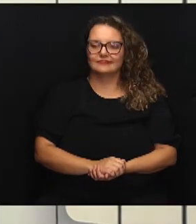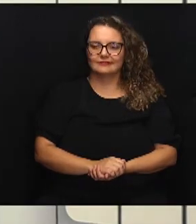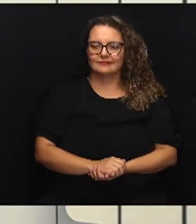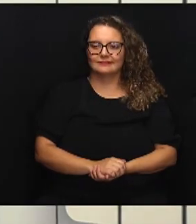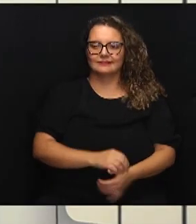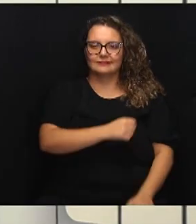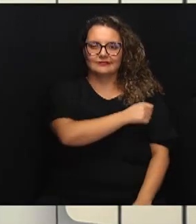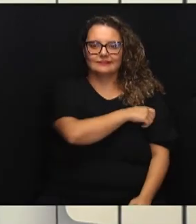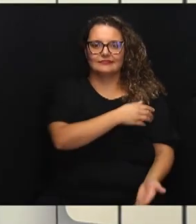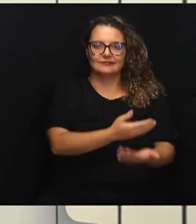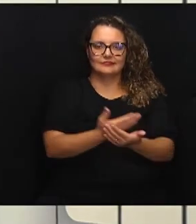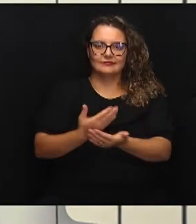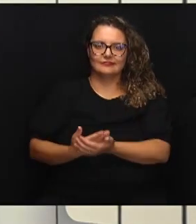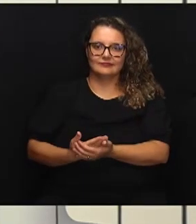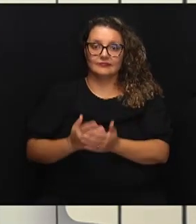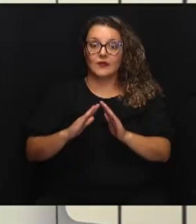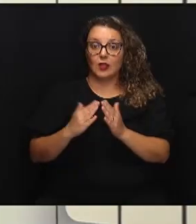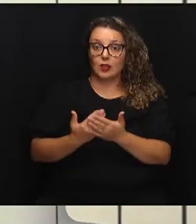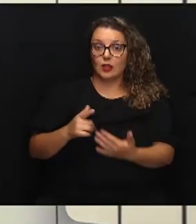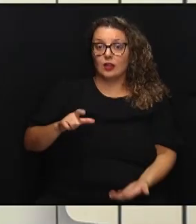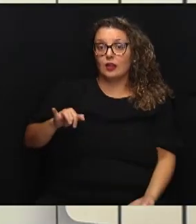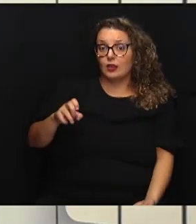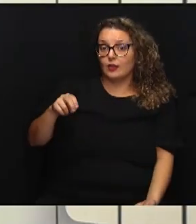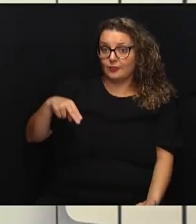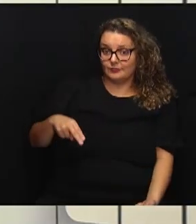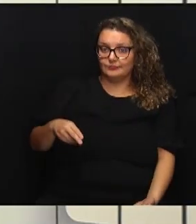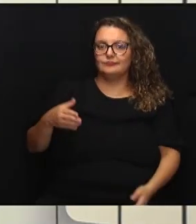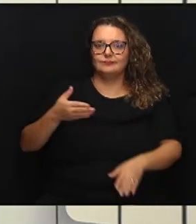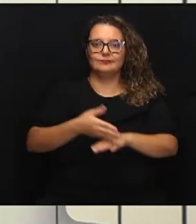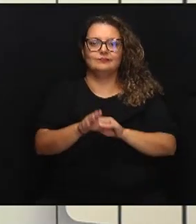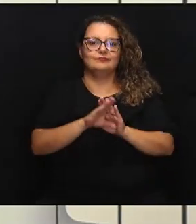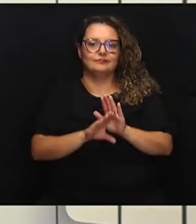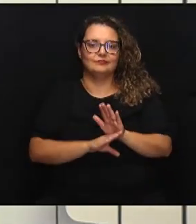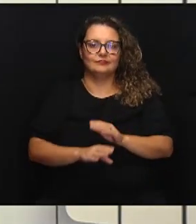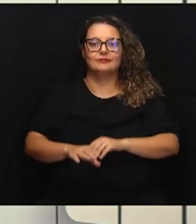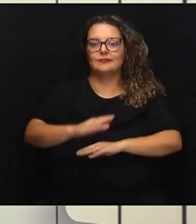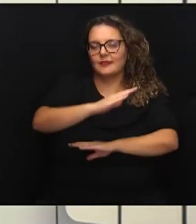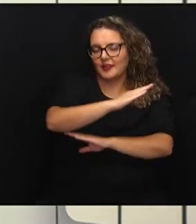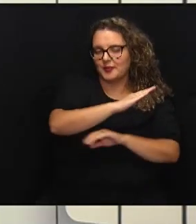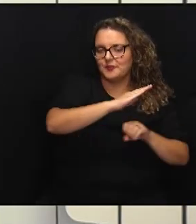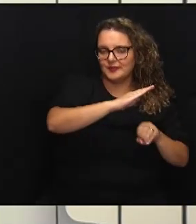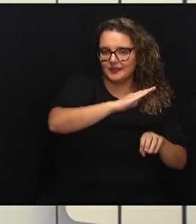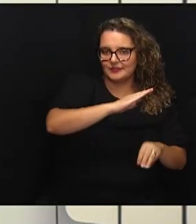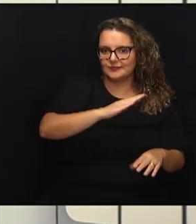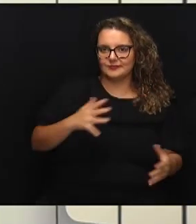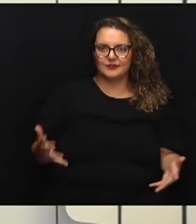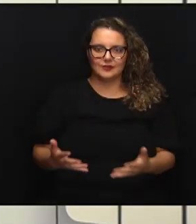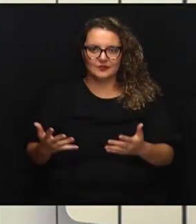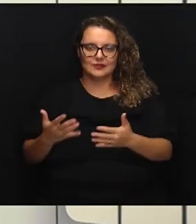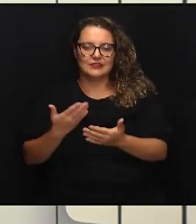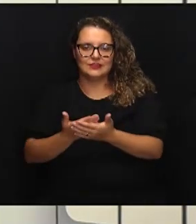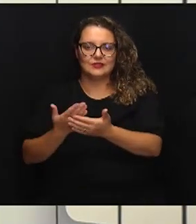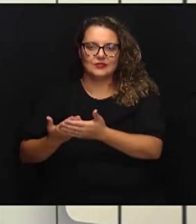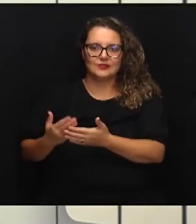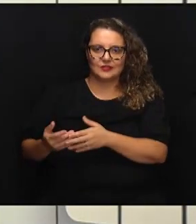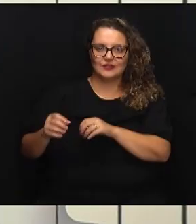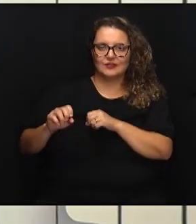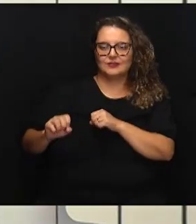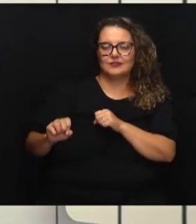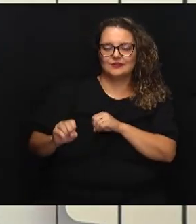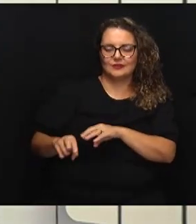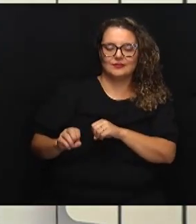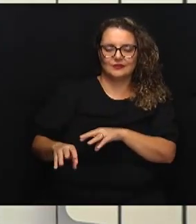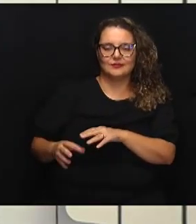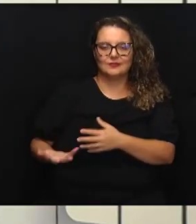Estudantes do Colégio Lyon participaram do programa Câmara Educa, uma iniciativa da Escola do Legislativo aqui da Câmara de